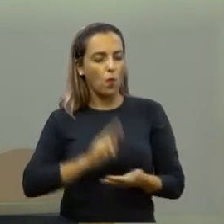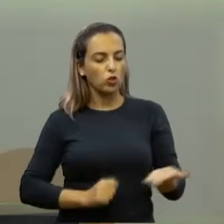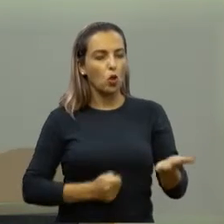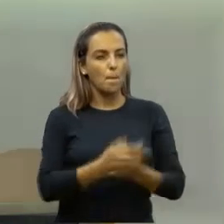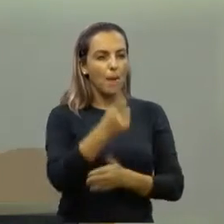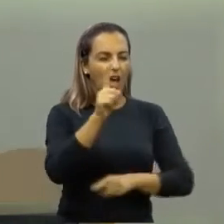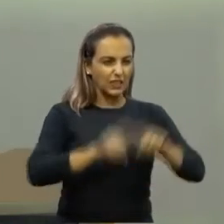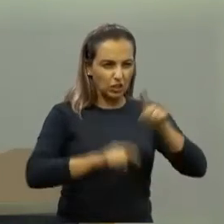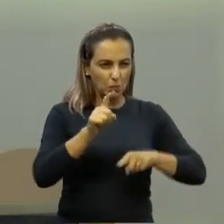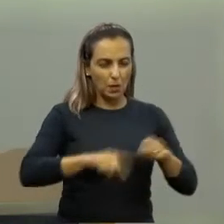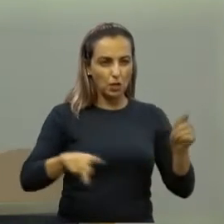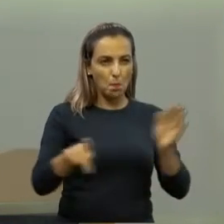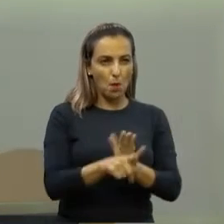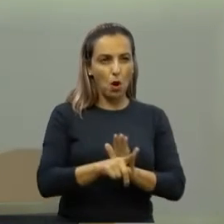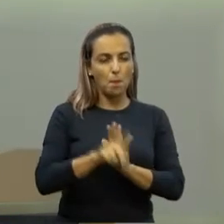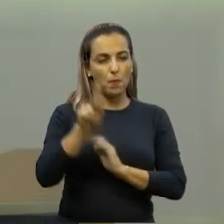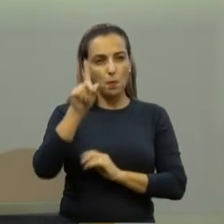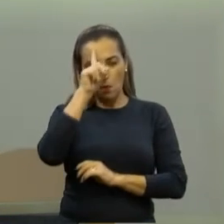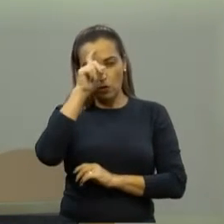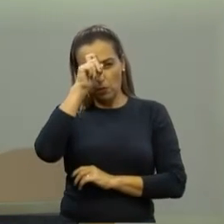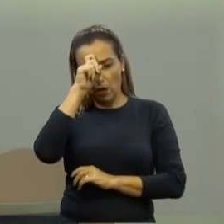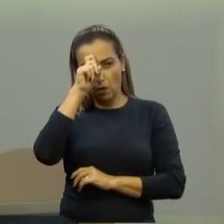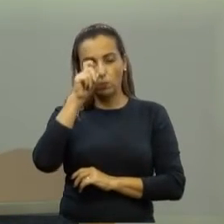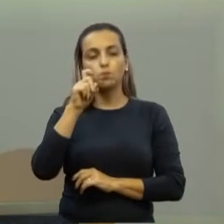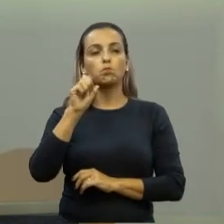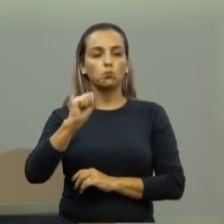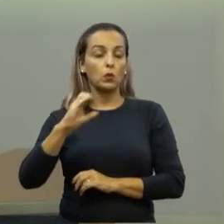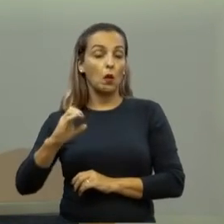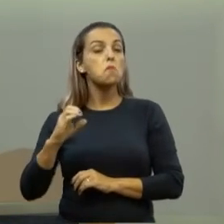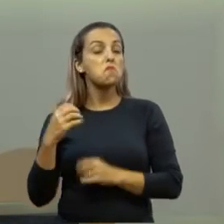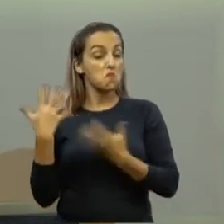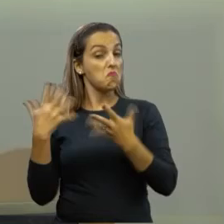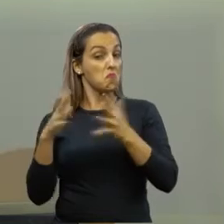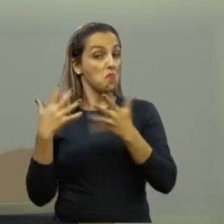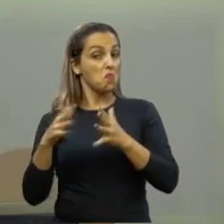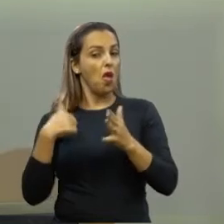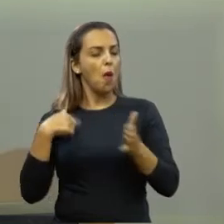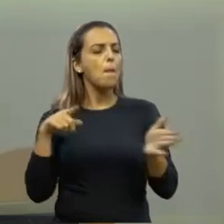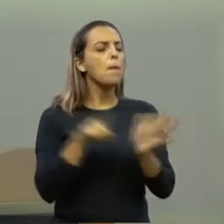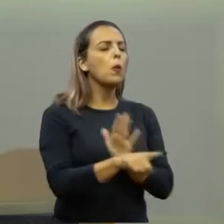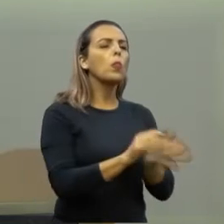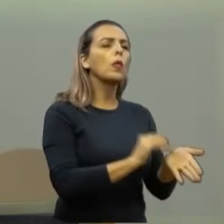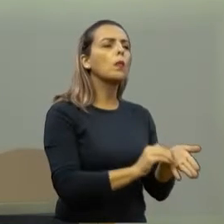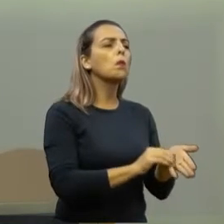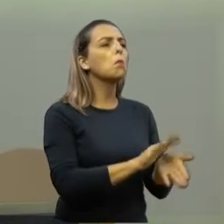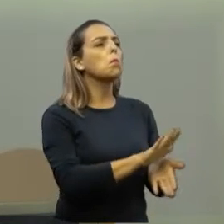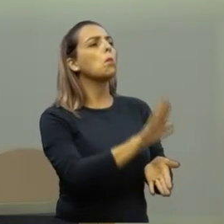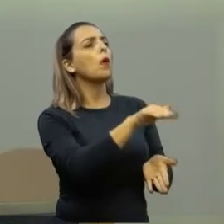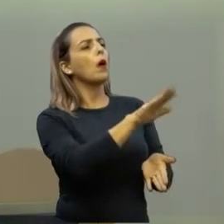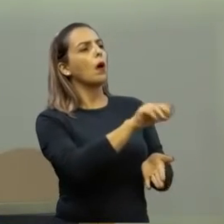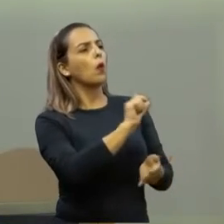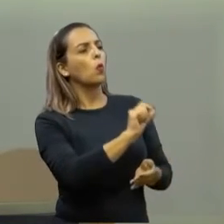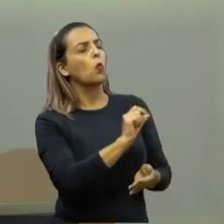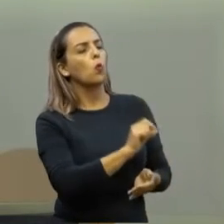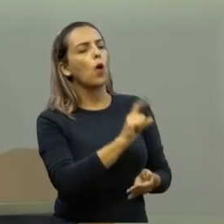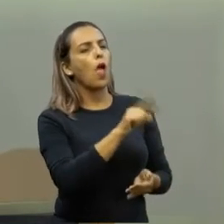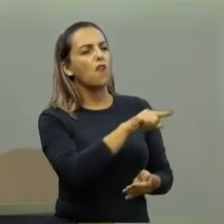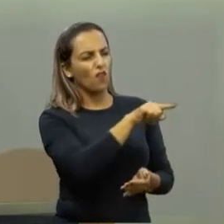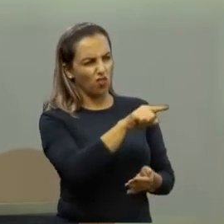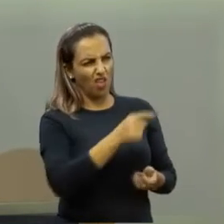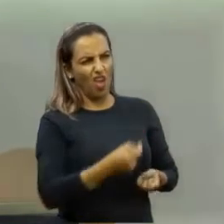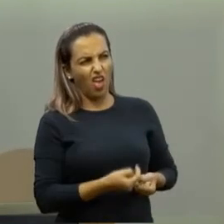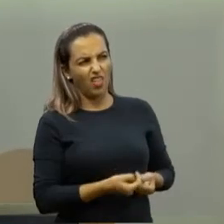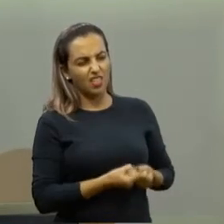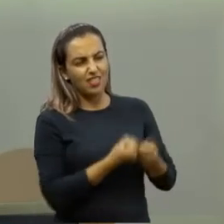comprado insumos para Santa Casa e parabéns é eu fiz a pergunta para secretária eu fui mais isso vocês